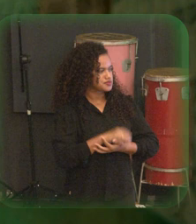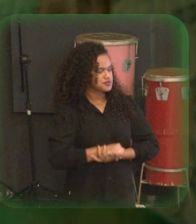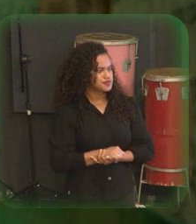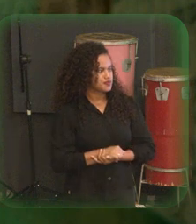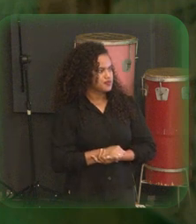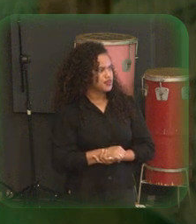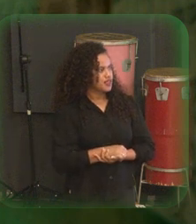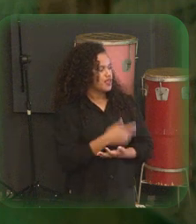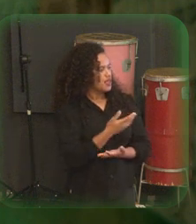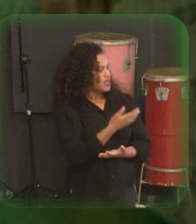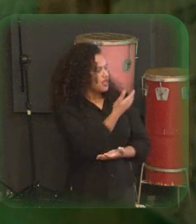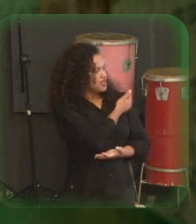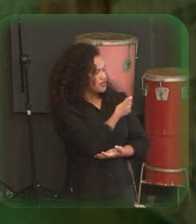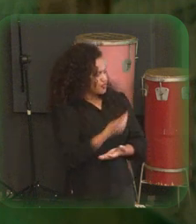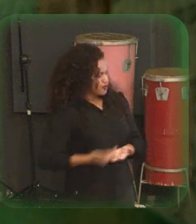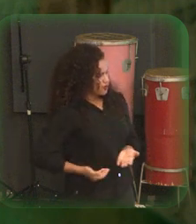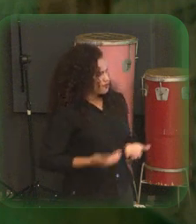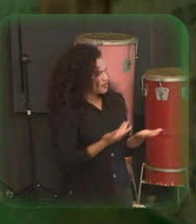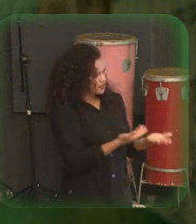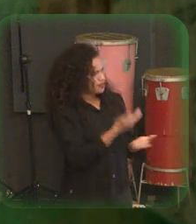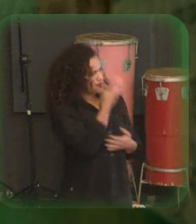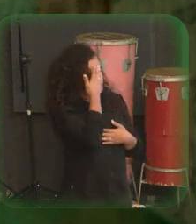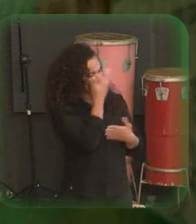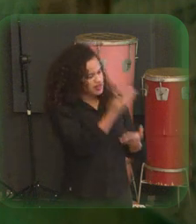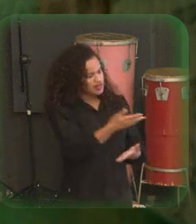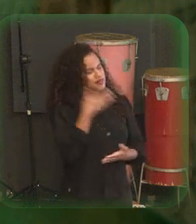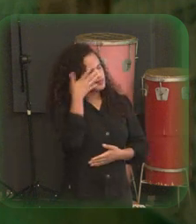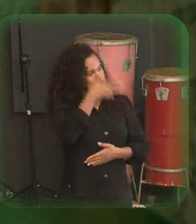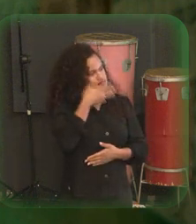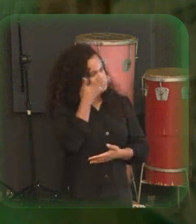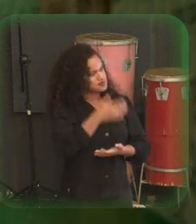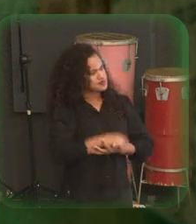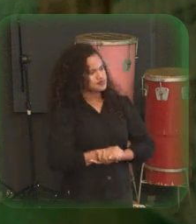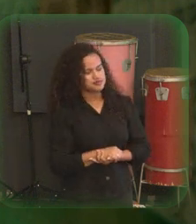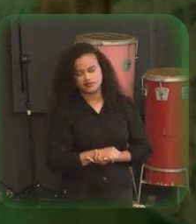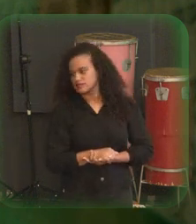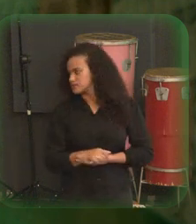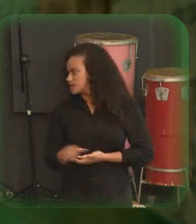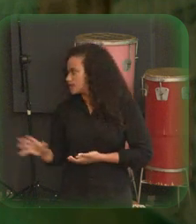Senhora governadora, muitíssimo obrigado pelas palavras.